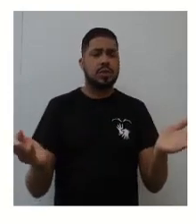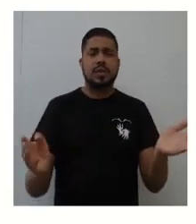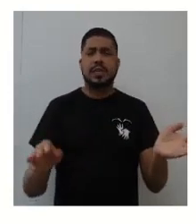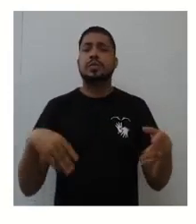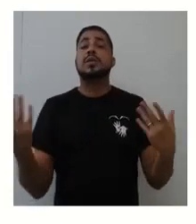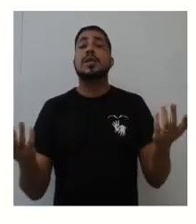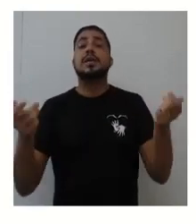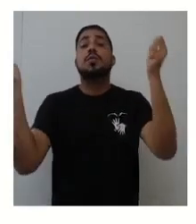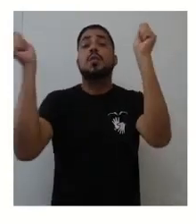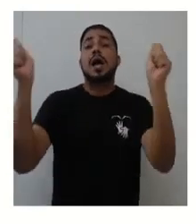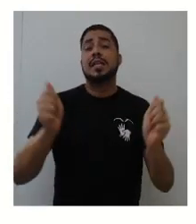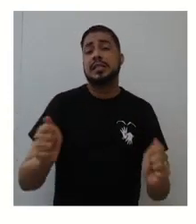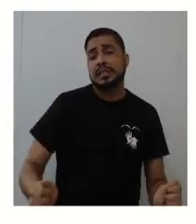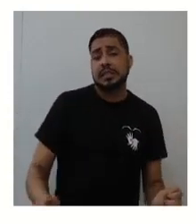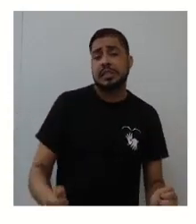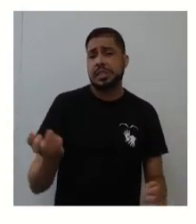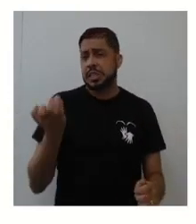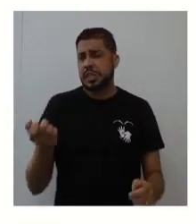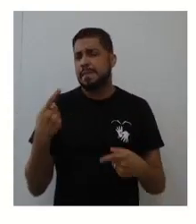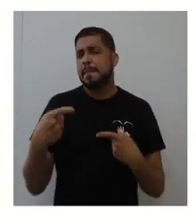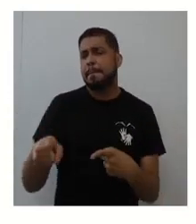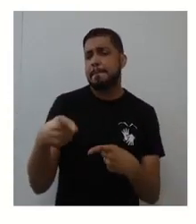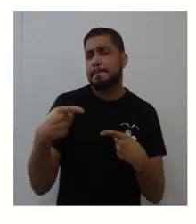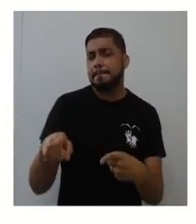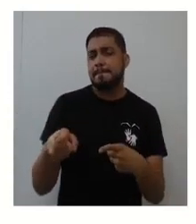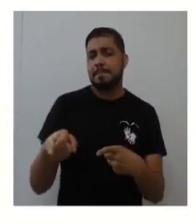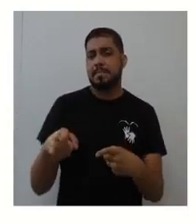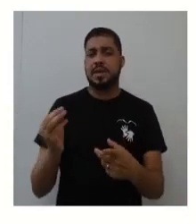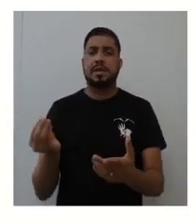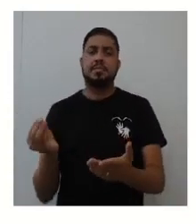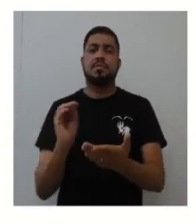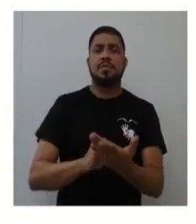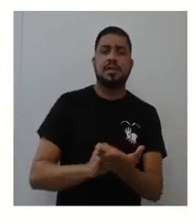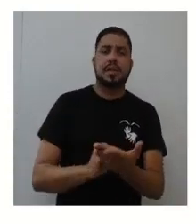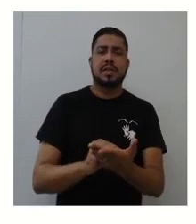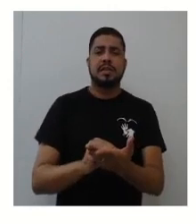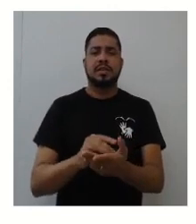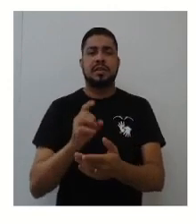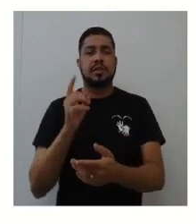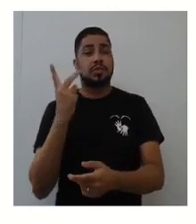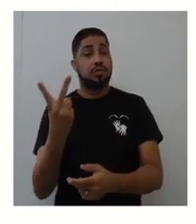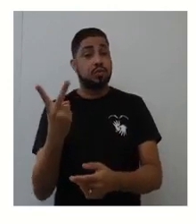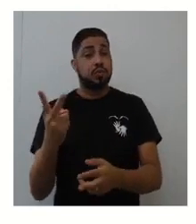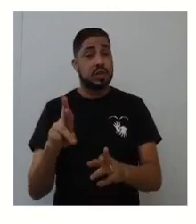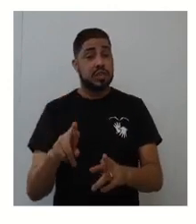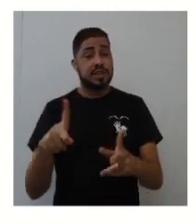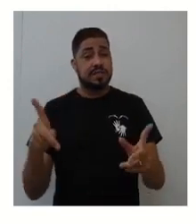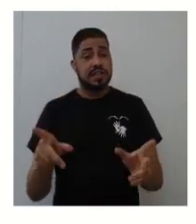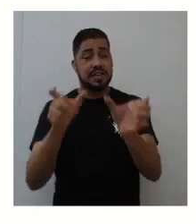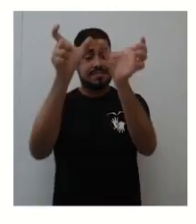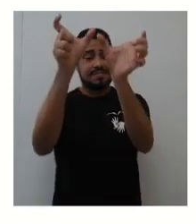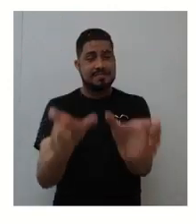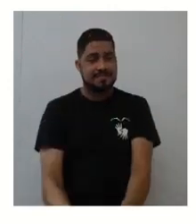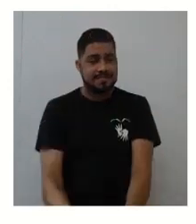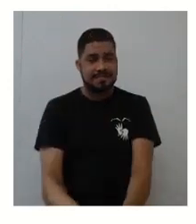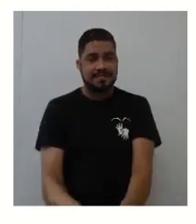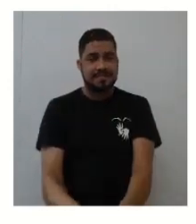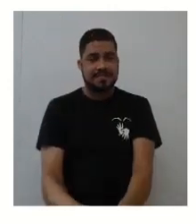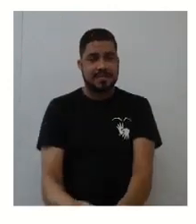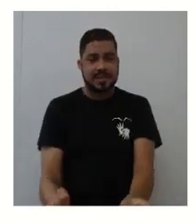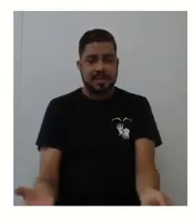o artista quis provocar ao colocar essas duas situações como duas metades que